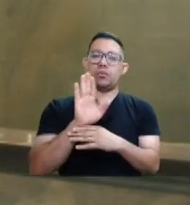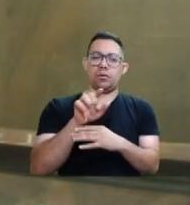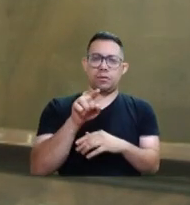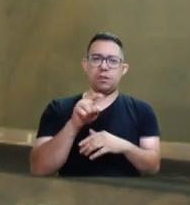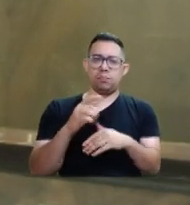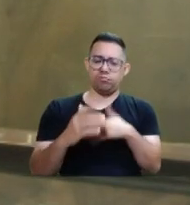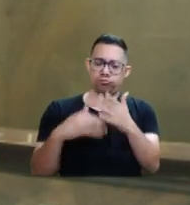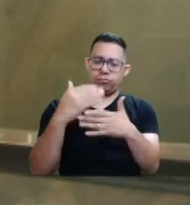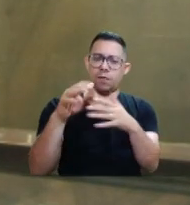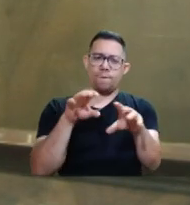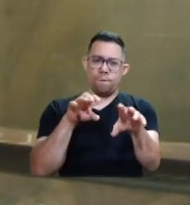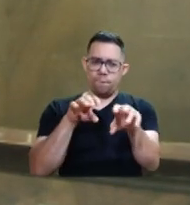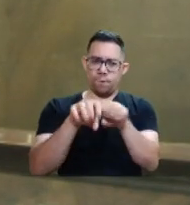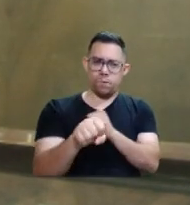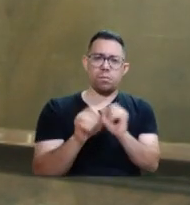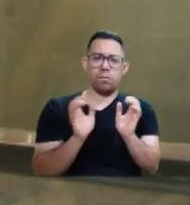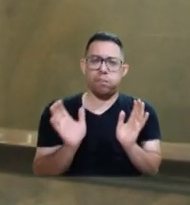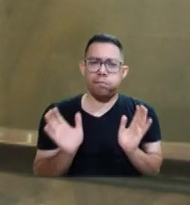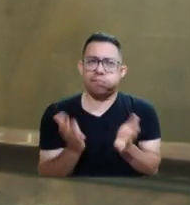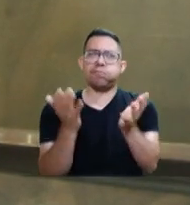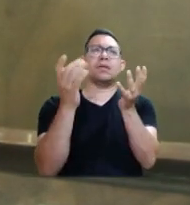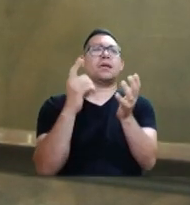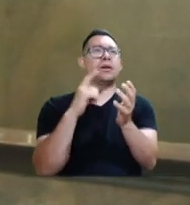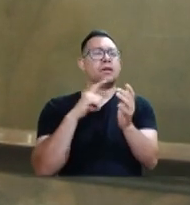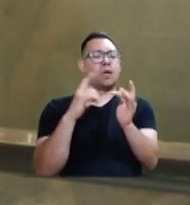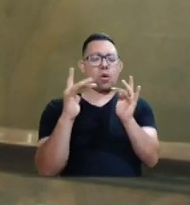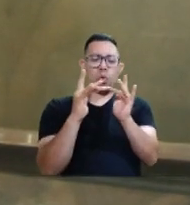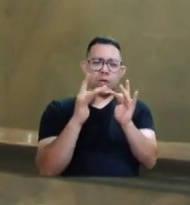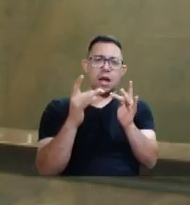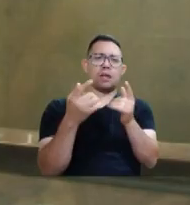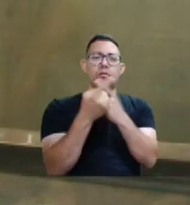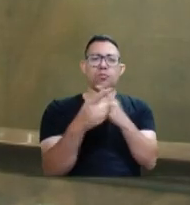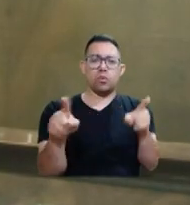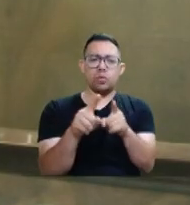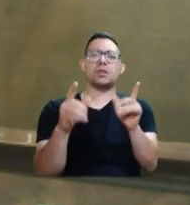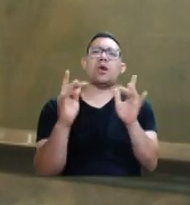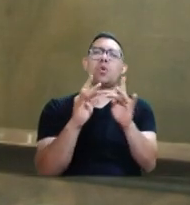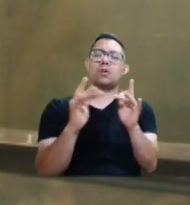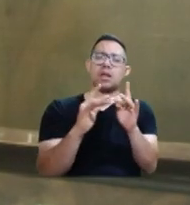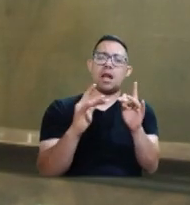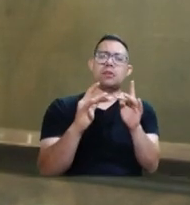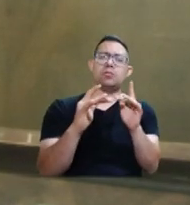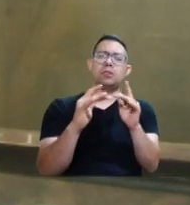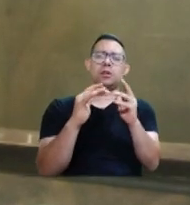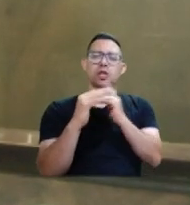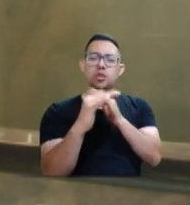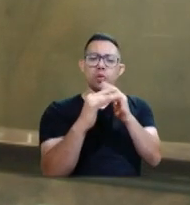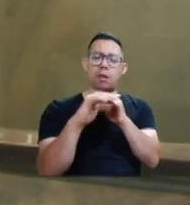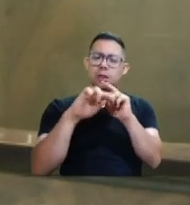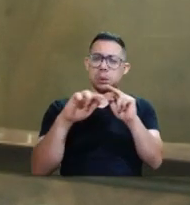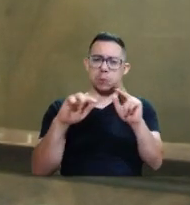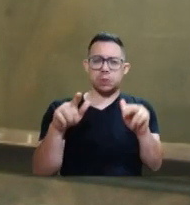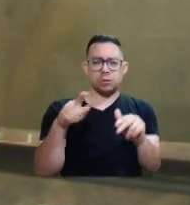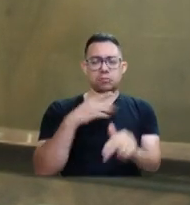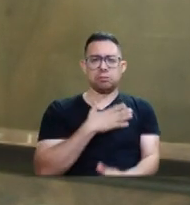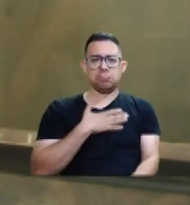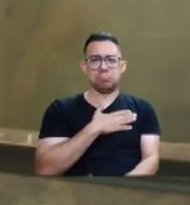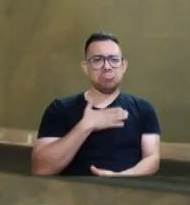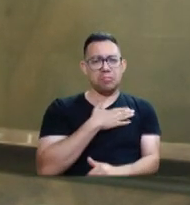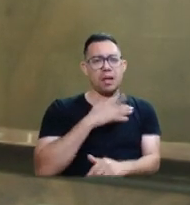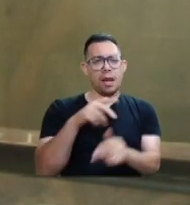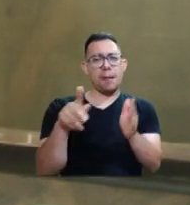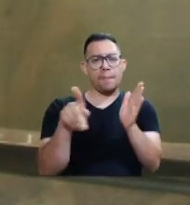pode-se dizer que a gramofone ela contribuiu para você ter acesso à música e para você conseguir aí